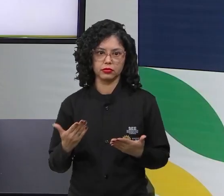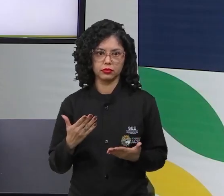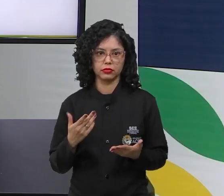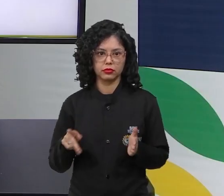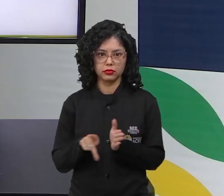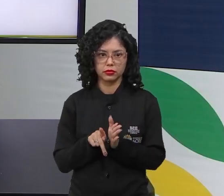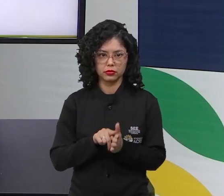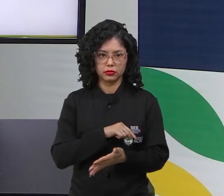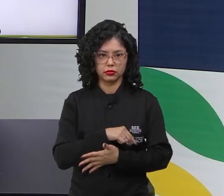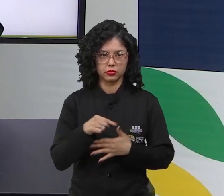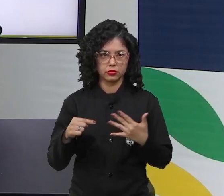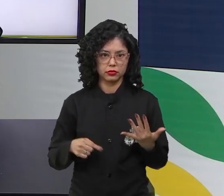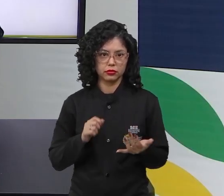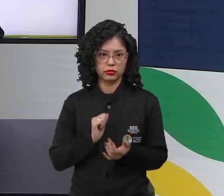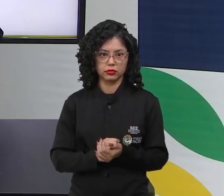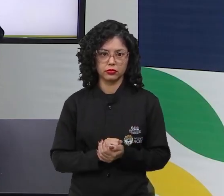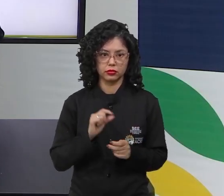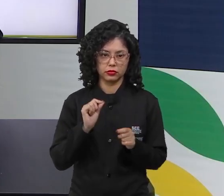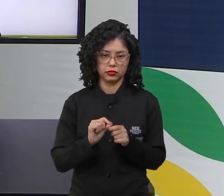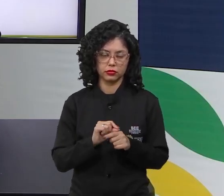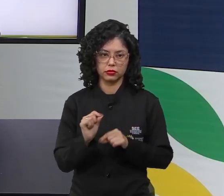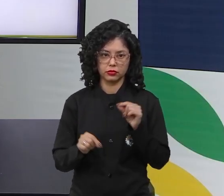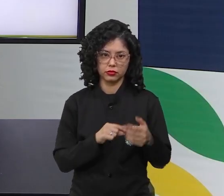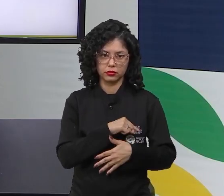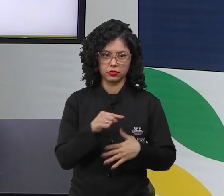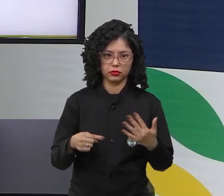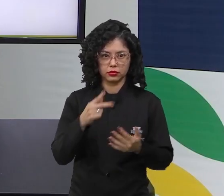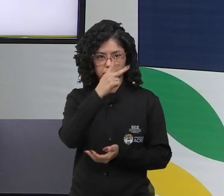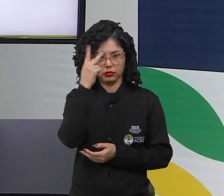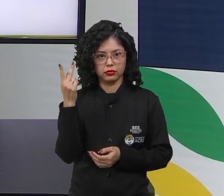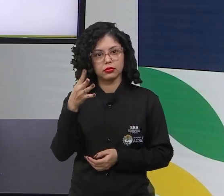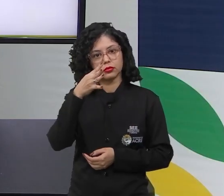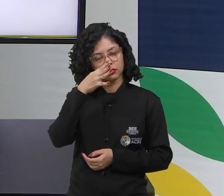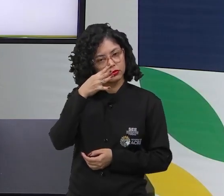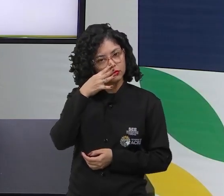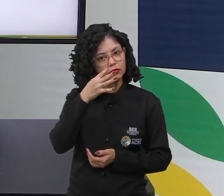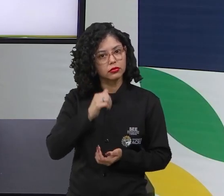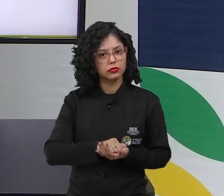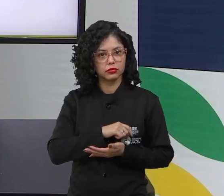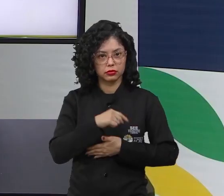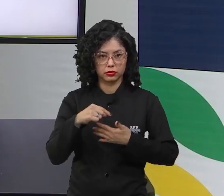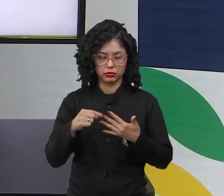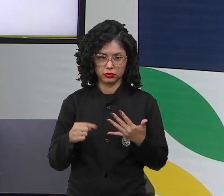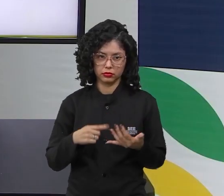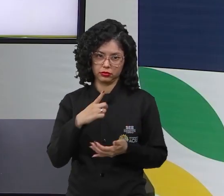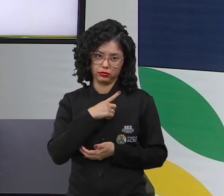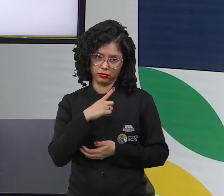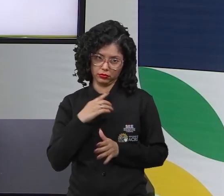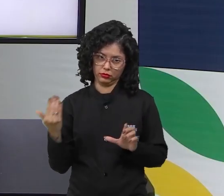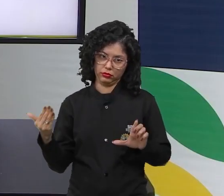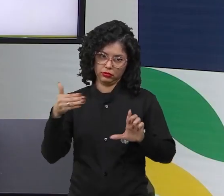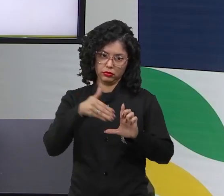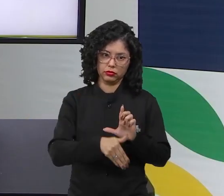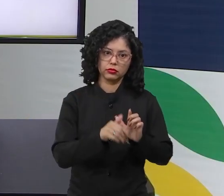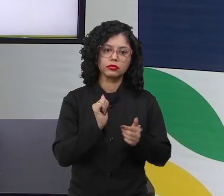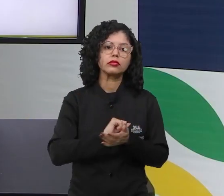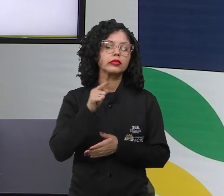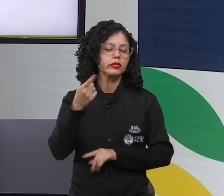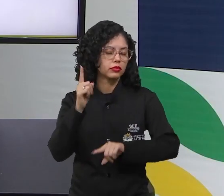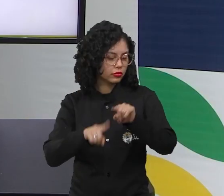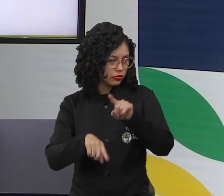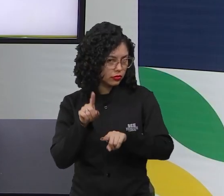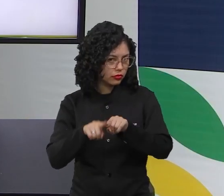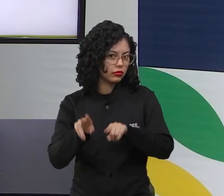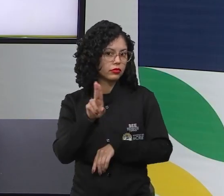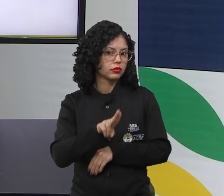engajar diversas pessoas. Fazer com que diversas pessoas assistam, que diversas pessoas tenham acesso àquele material que